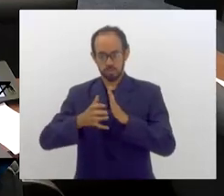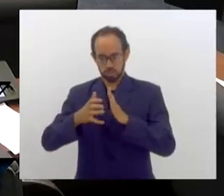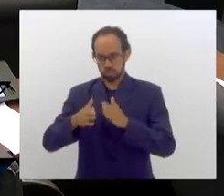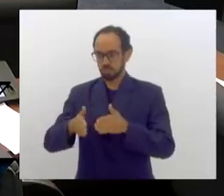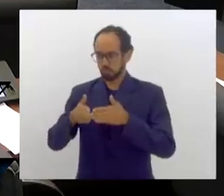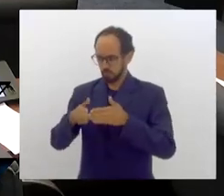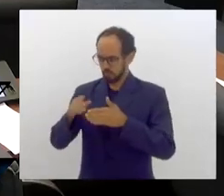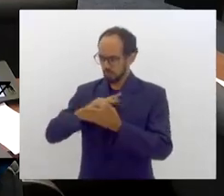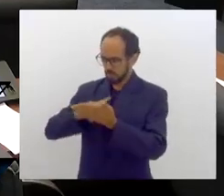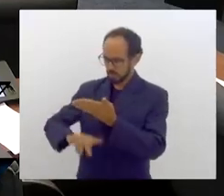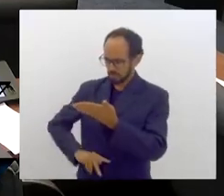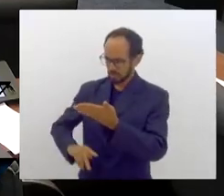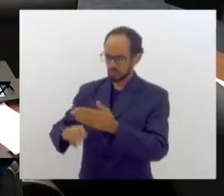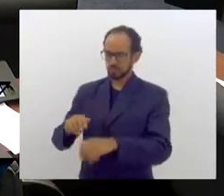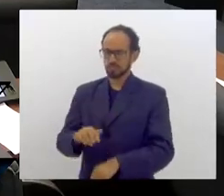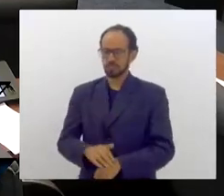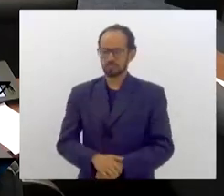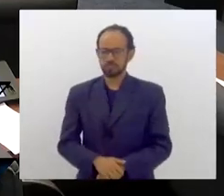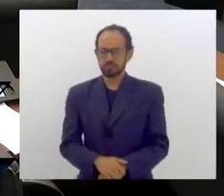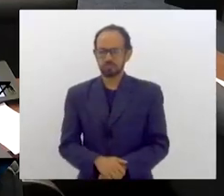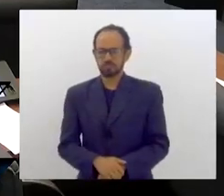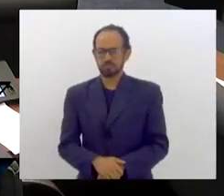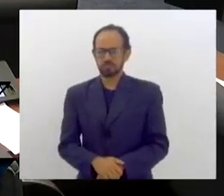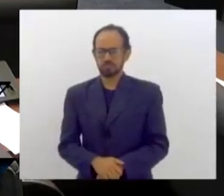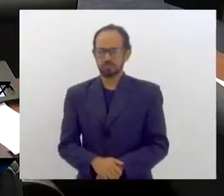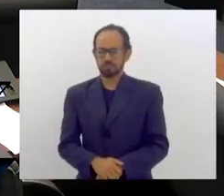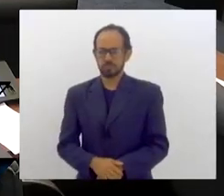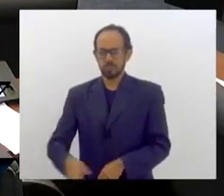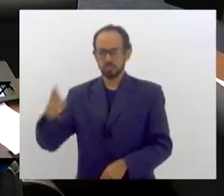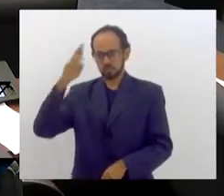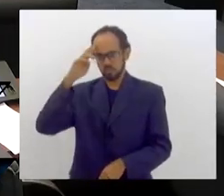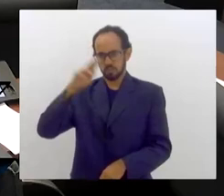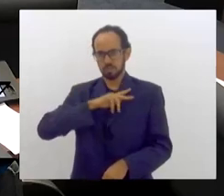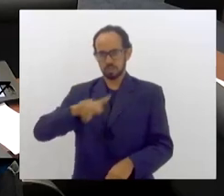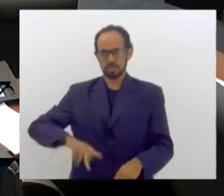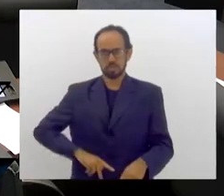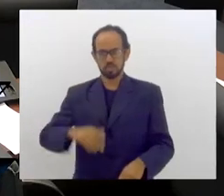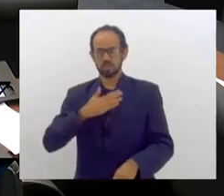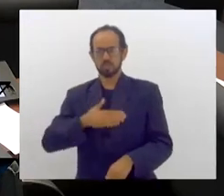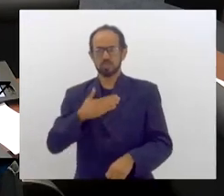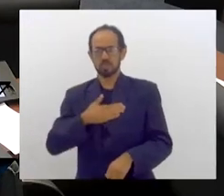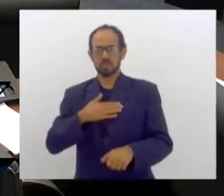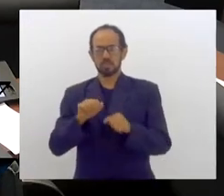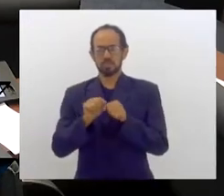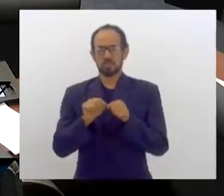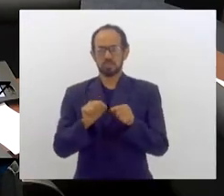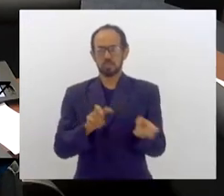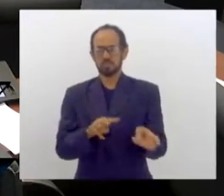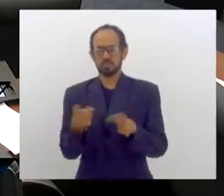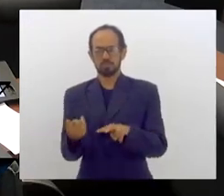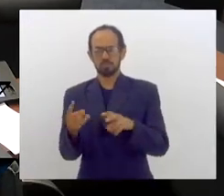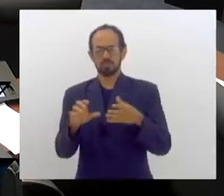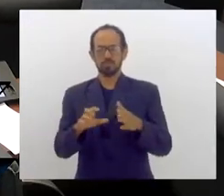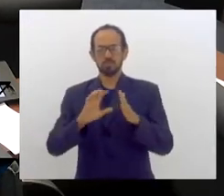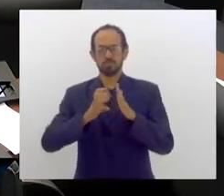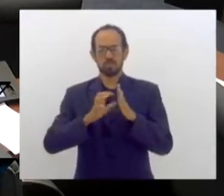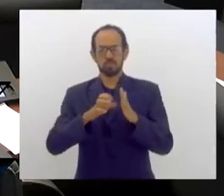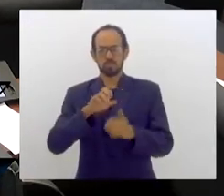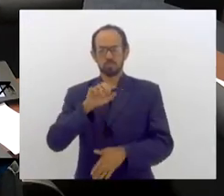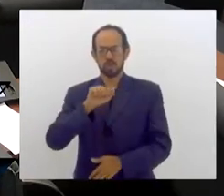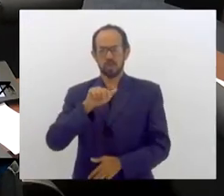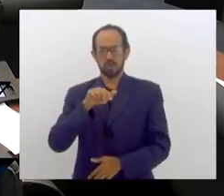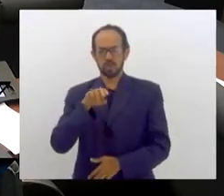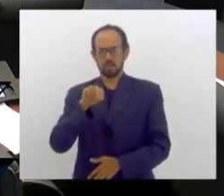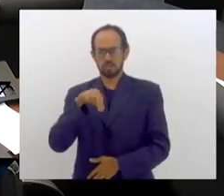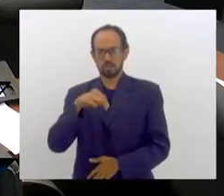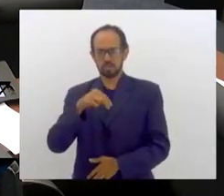Fala, presidente. Senhor presidente, fala, eu quero fazer aqui um encaminhamento do bloco Aliança pela